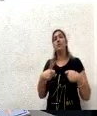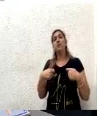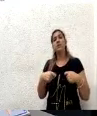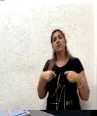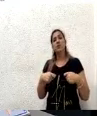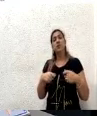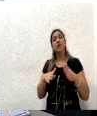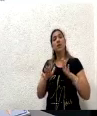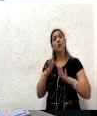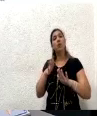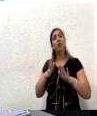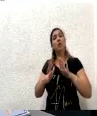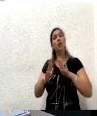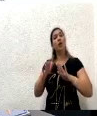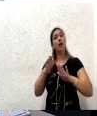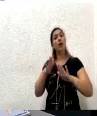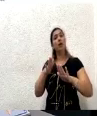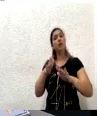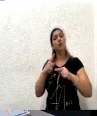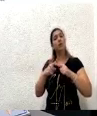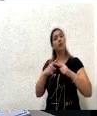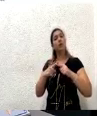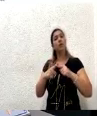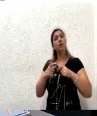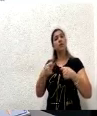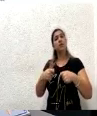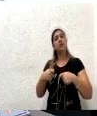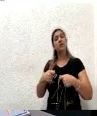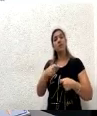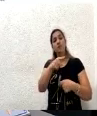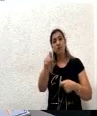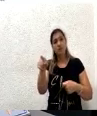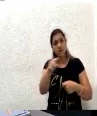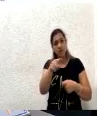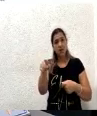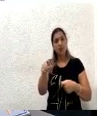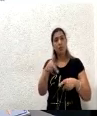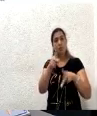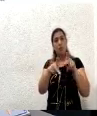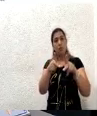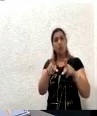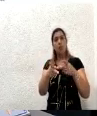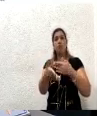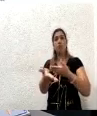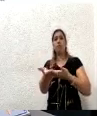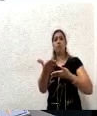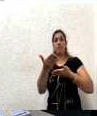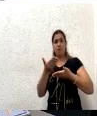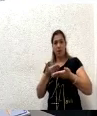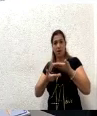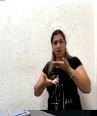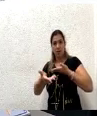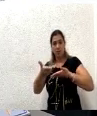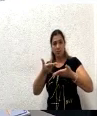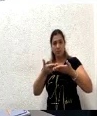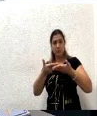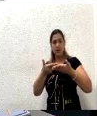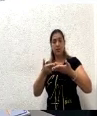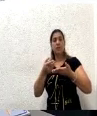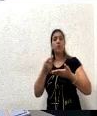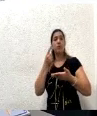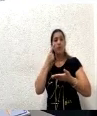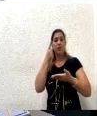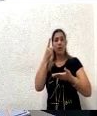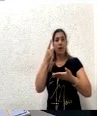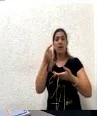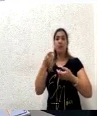ter atenção, e a gente precisa da participação popular com mais efetividade. Então, eu acho que não é